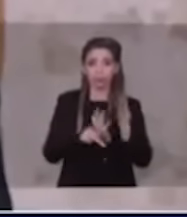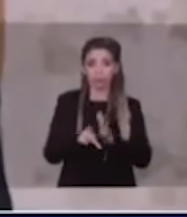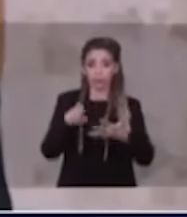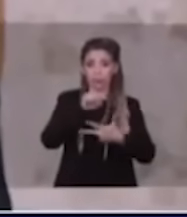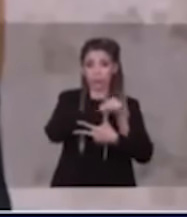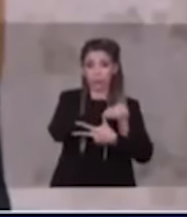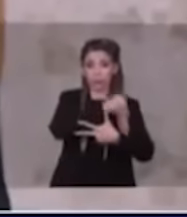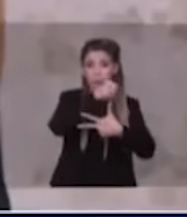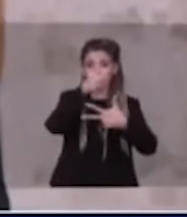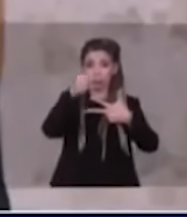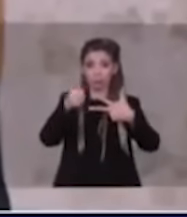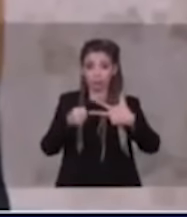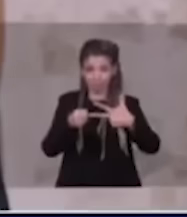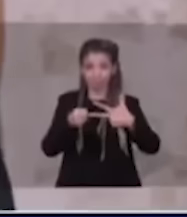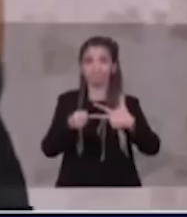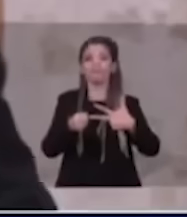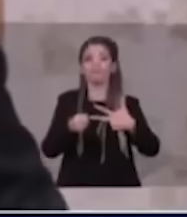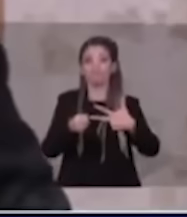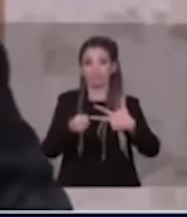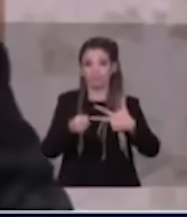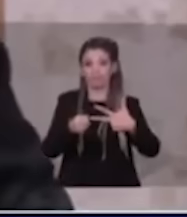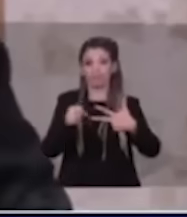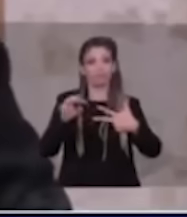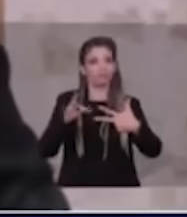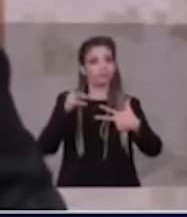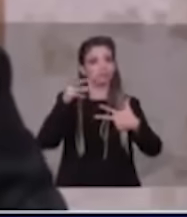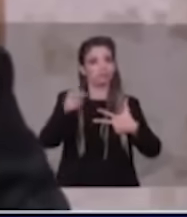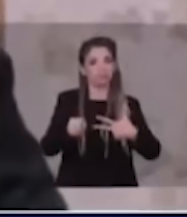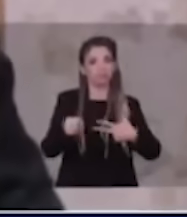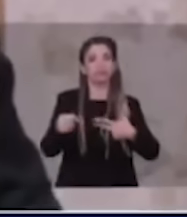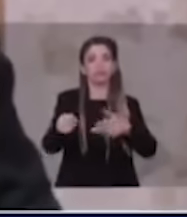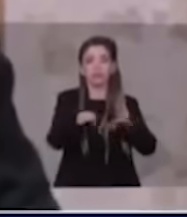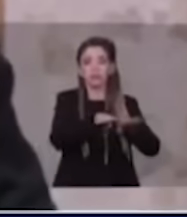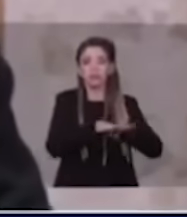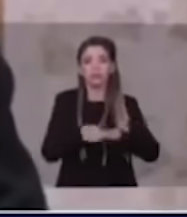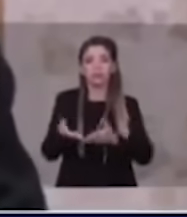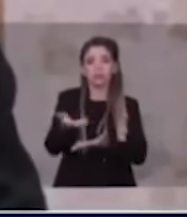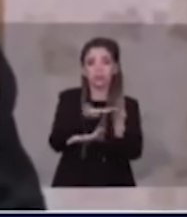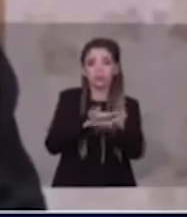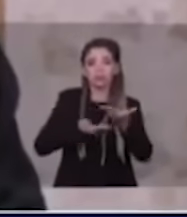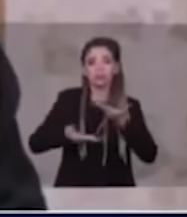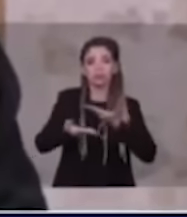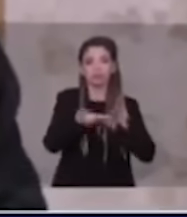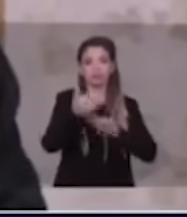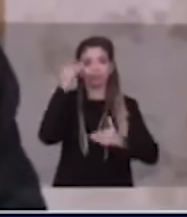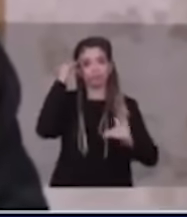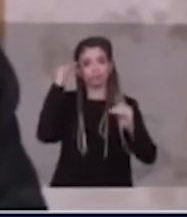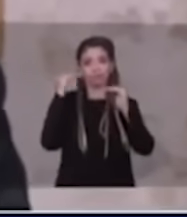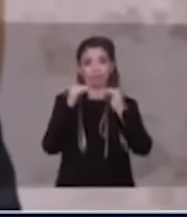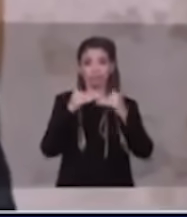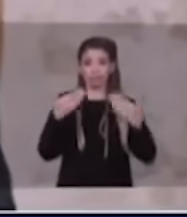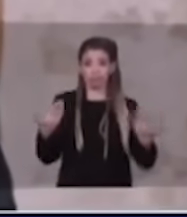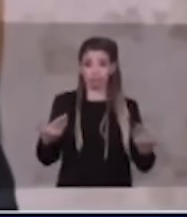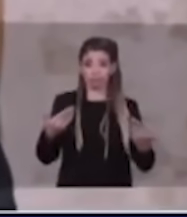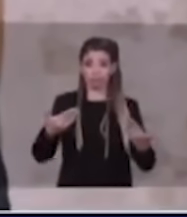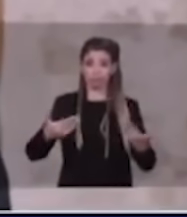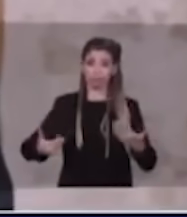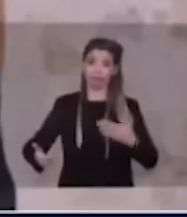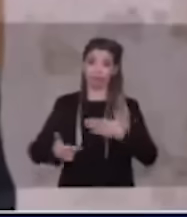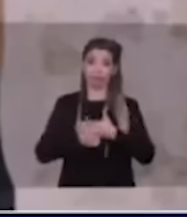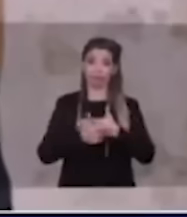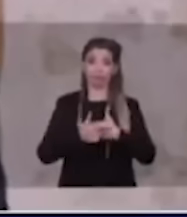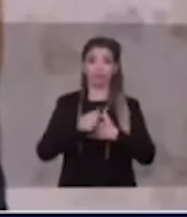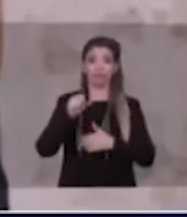Três Poderes da República de modo independente e harmônico a maior função do Supremo Tribunal